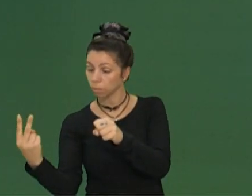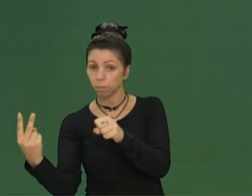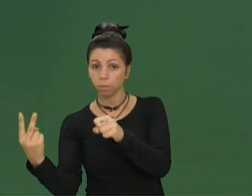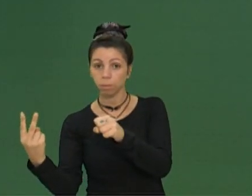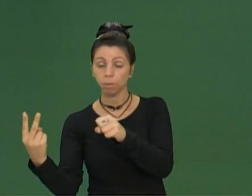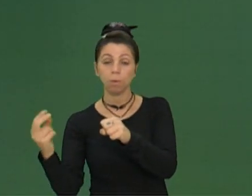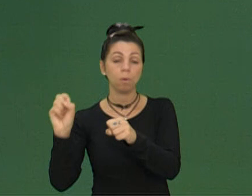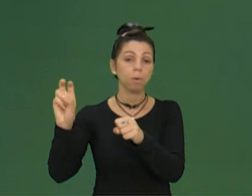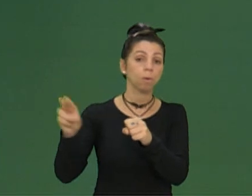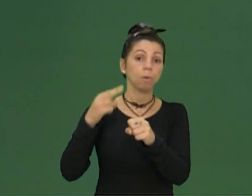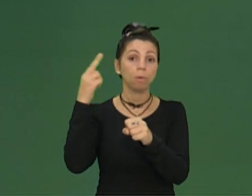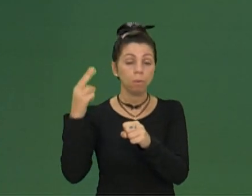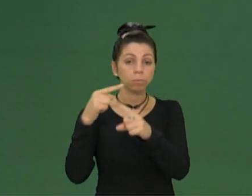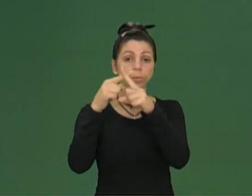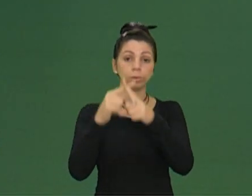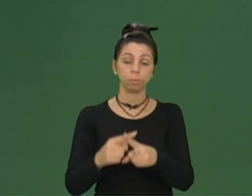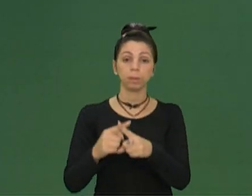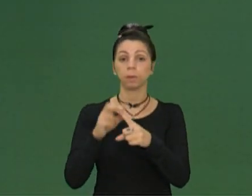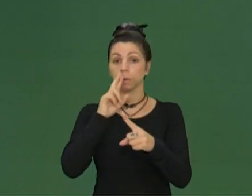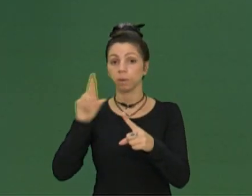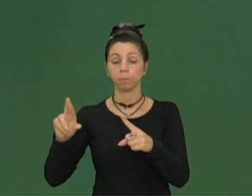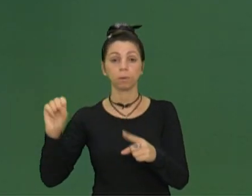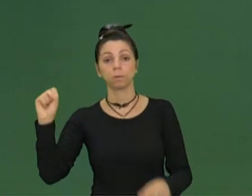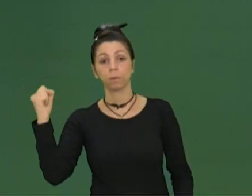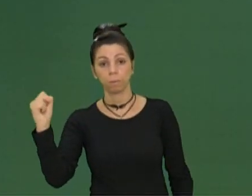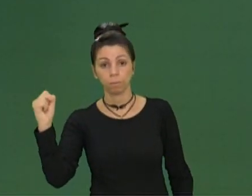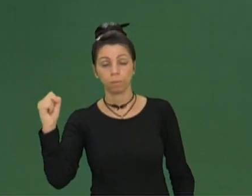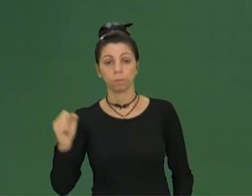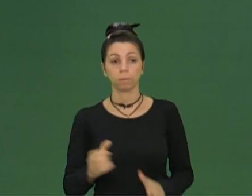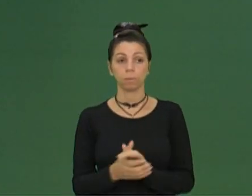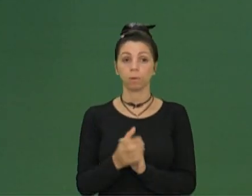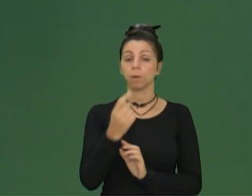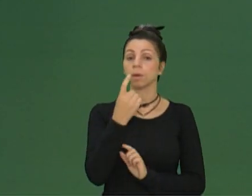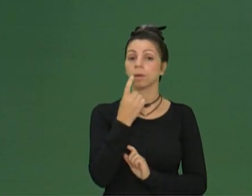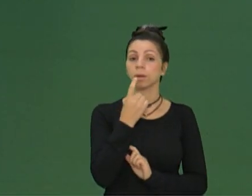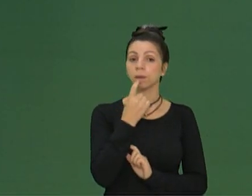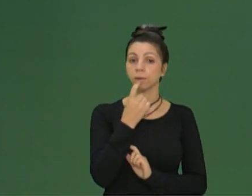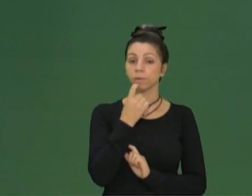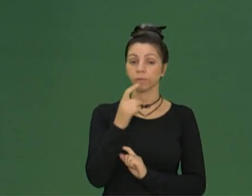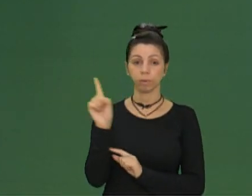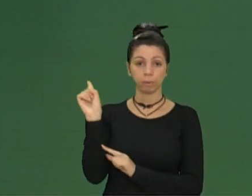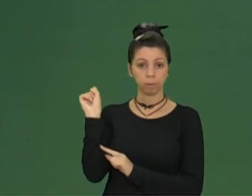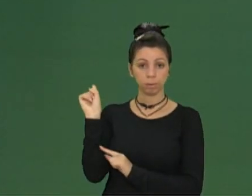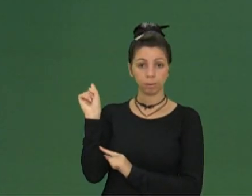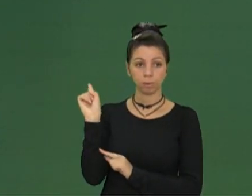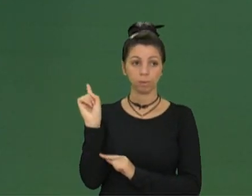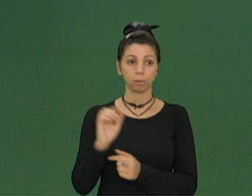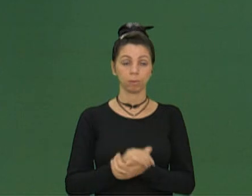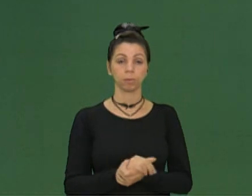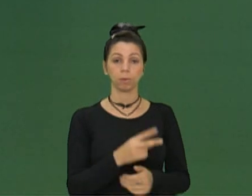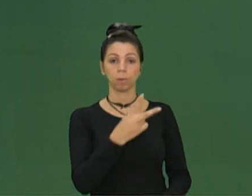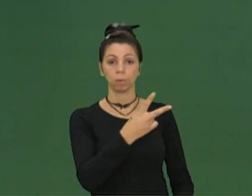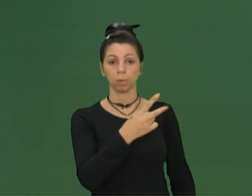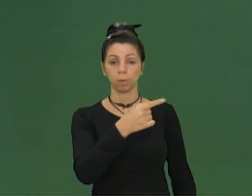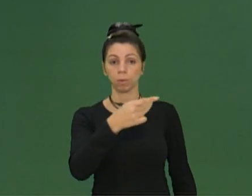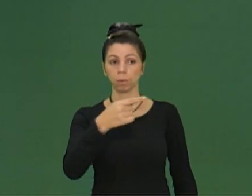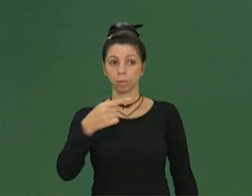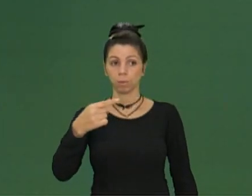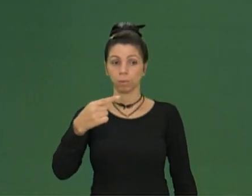que dá menos 8? Estão aqui as respostas em vermelho. 2 mais o menos 4, eu tenho menos